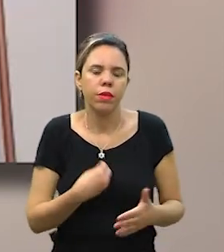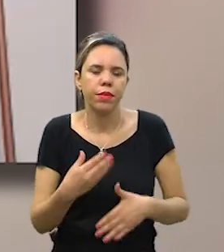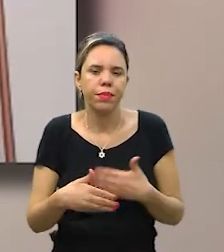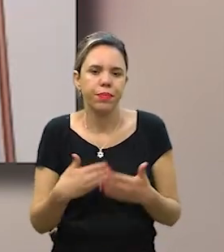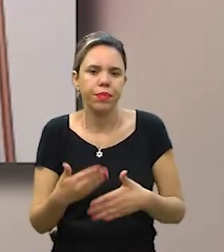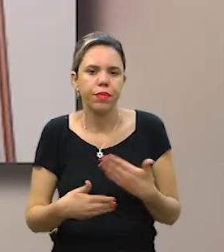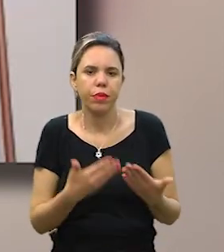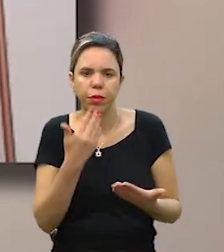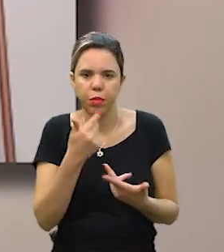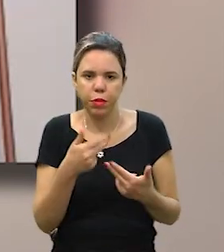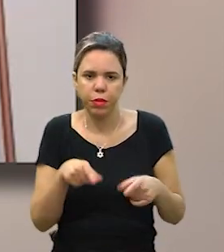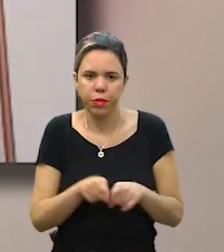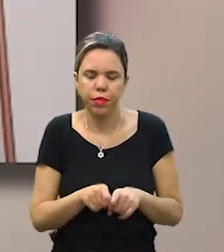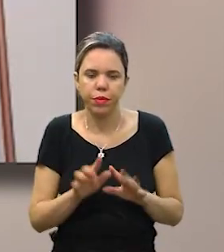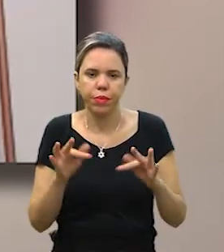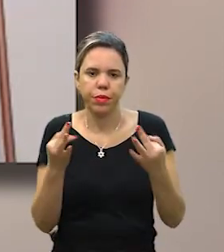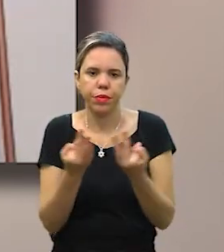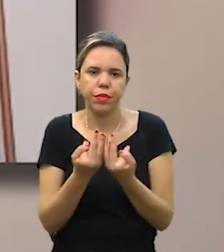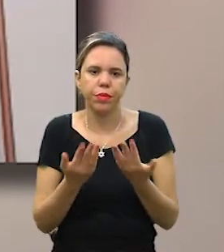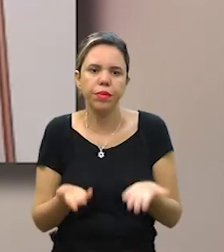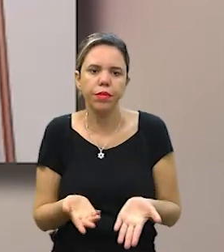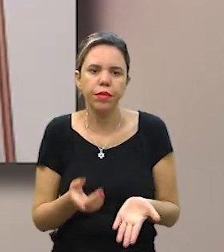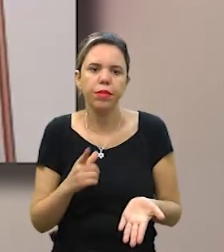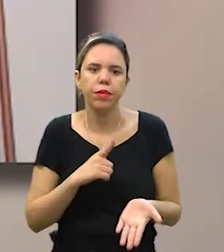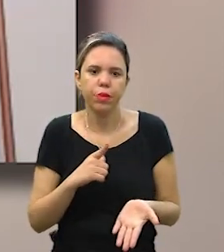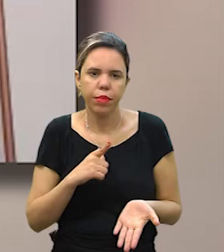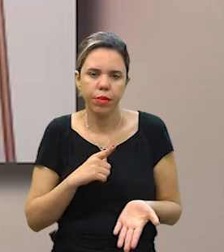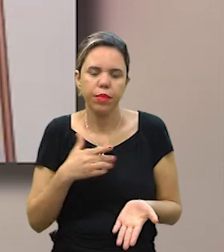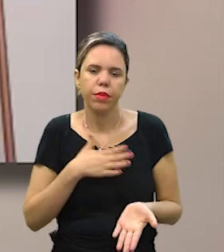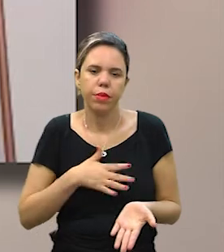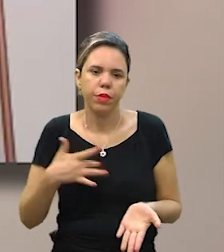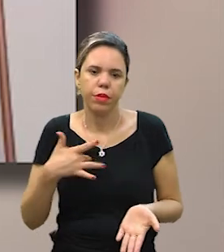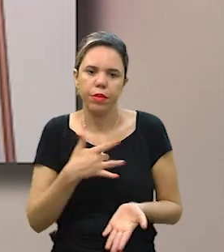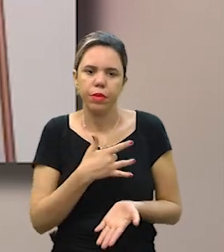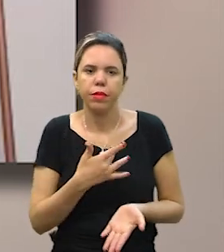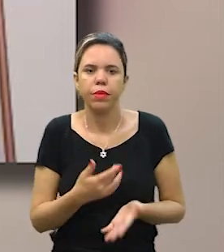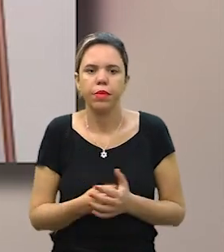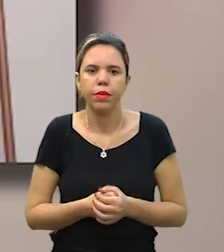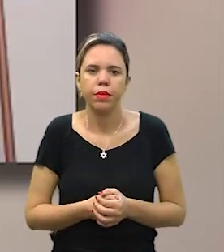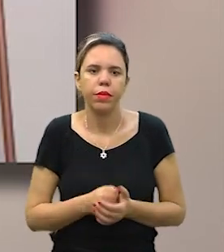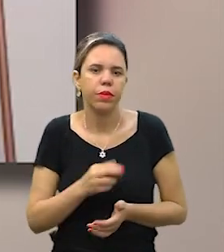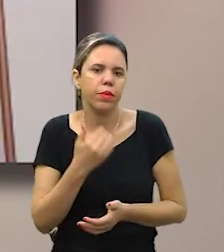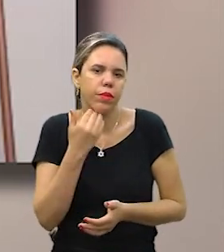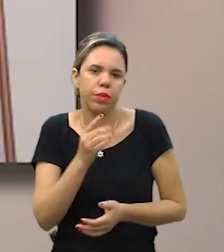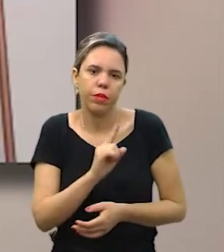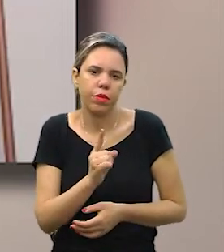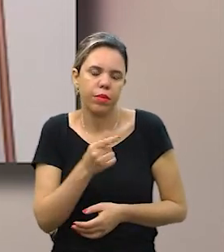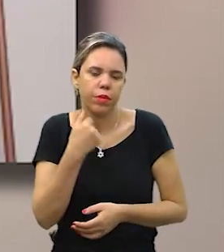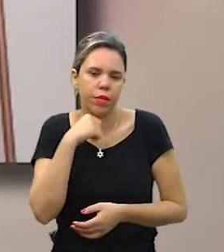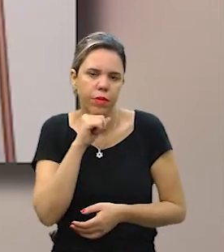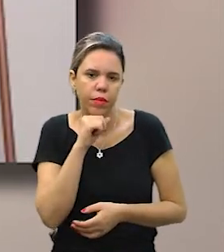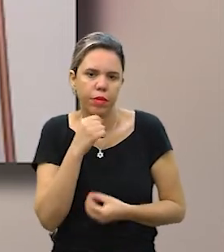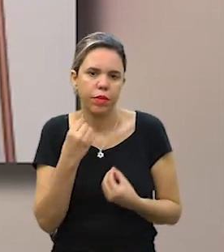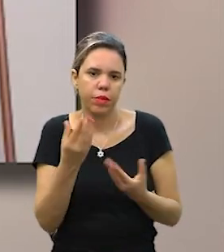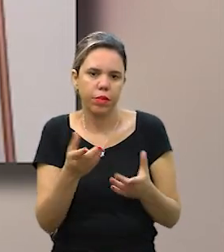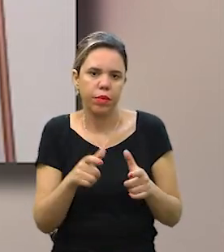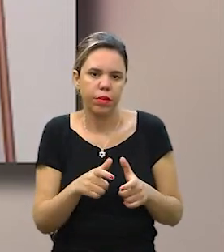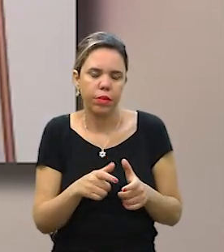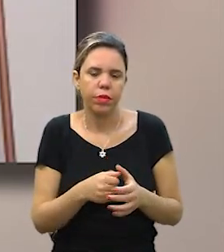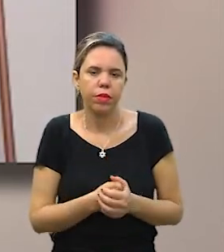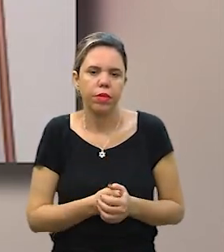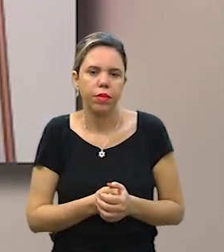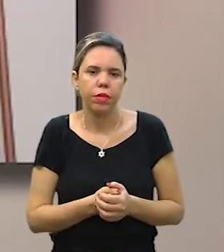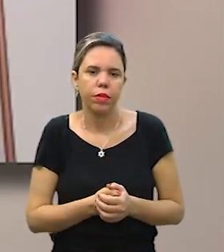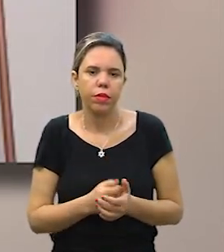rotina dessa alimentação da família tem que ser saudável, né? Não adianta a mamãe dar um